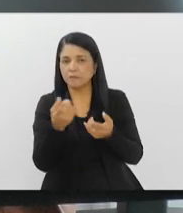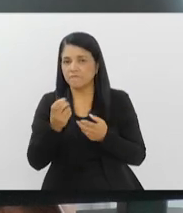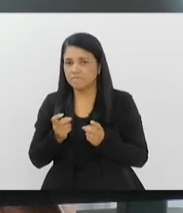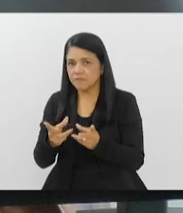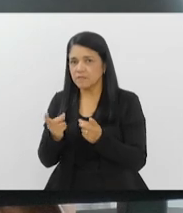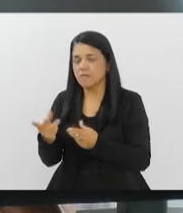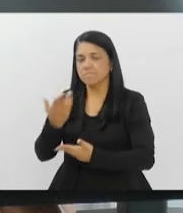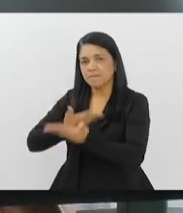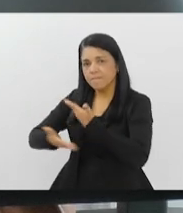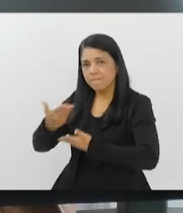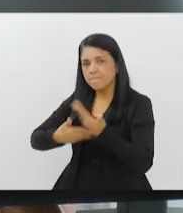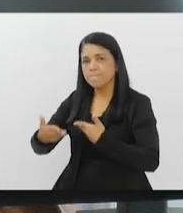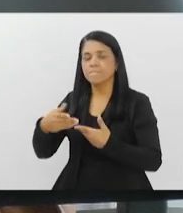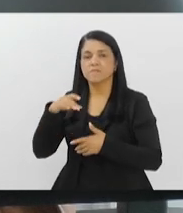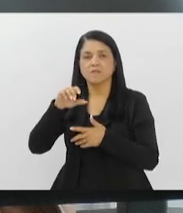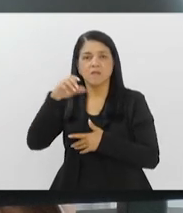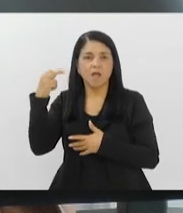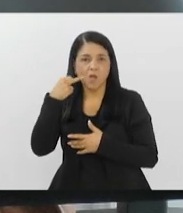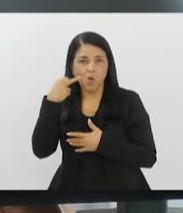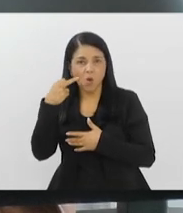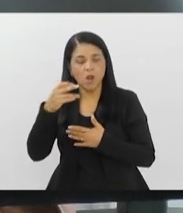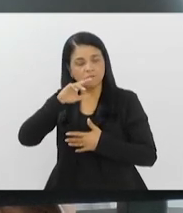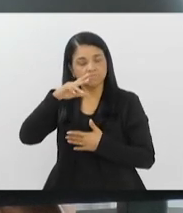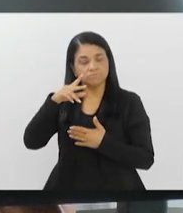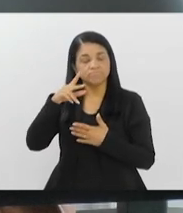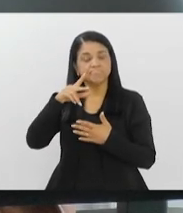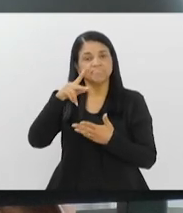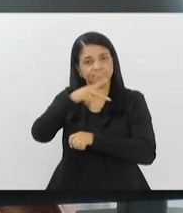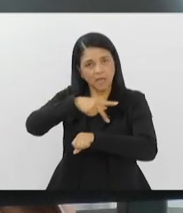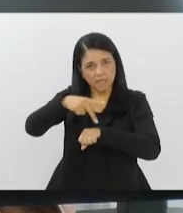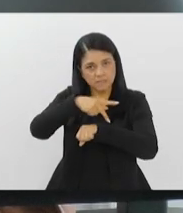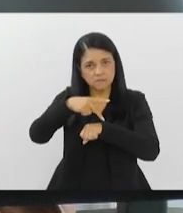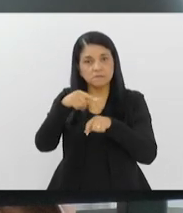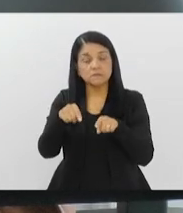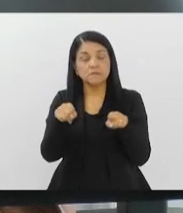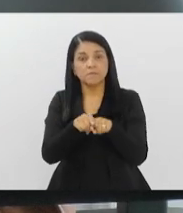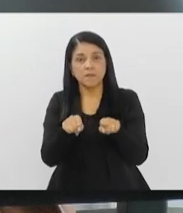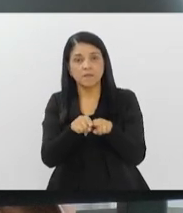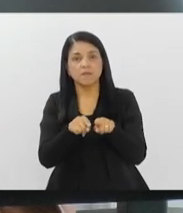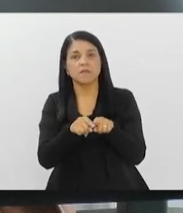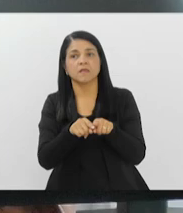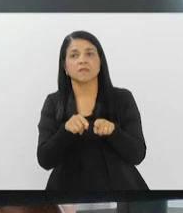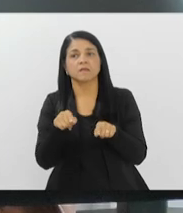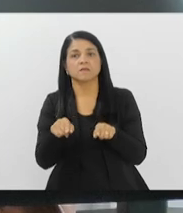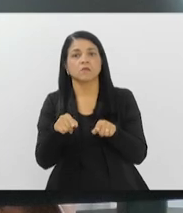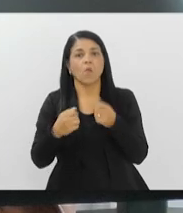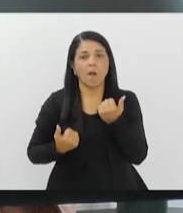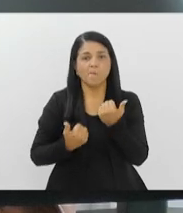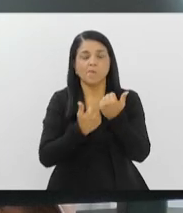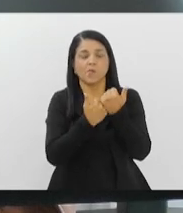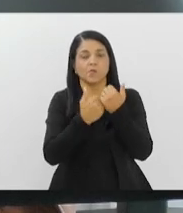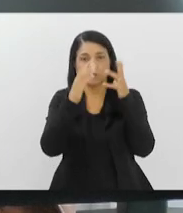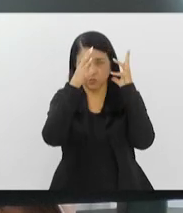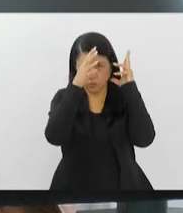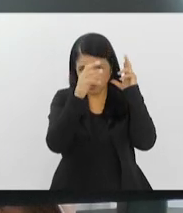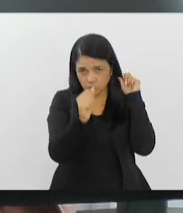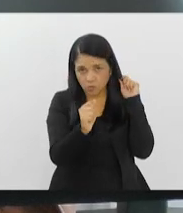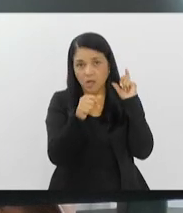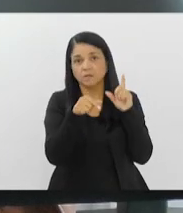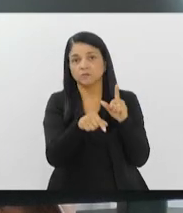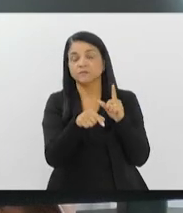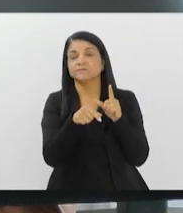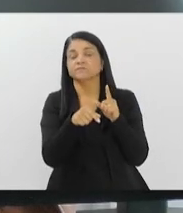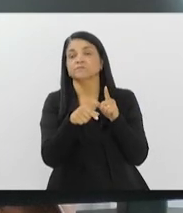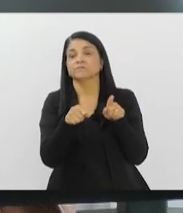com Angola. A língua é um facilitador. E eu acho que a gente tem aqui o apoio do consulado. E eu queria